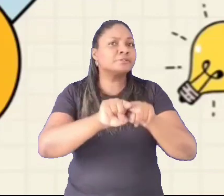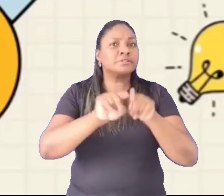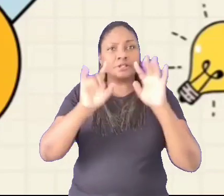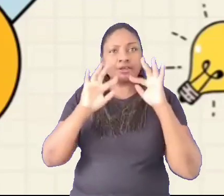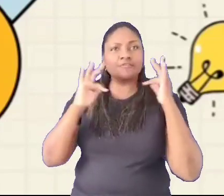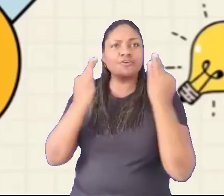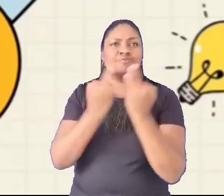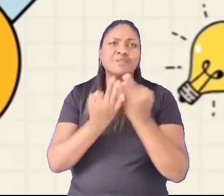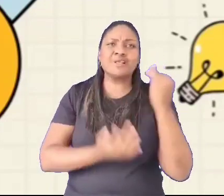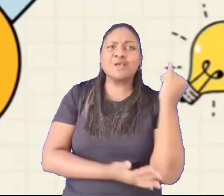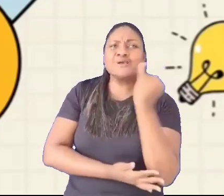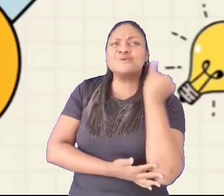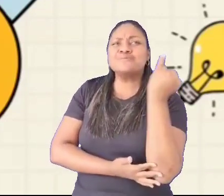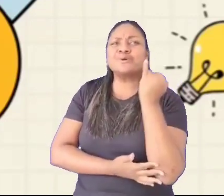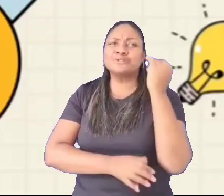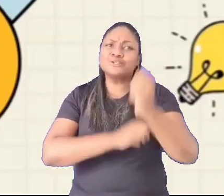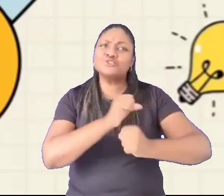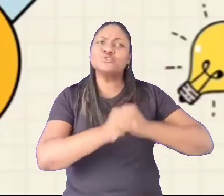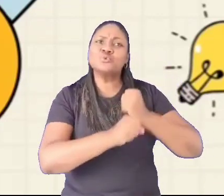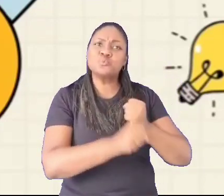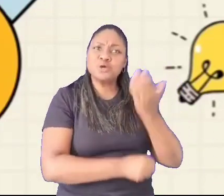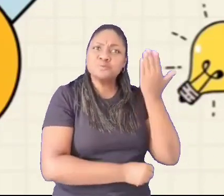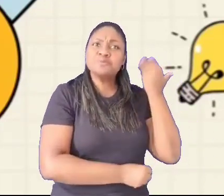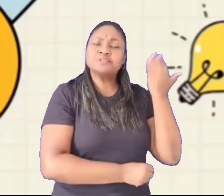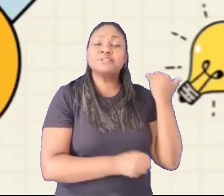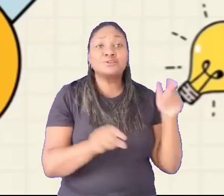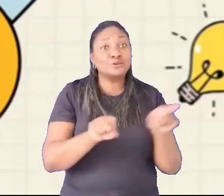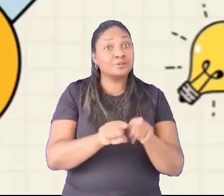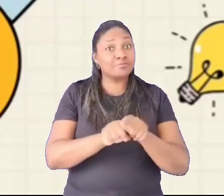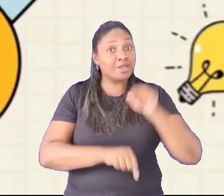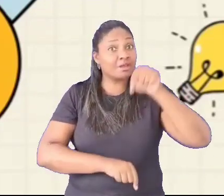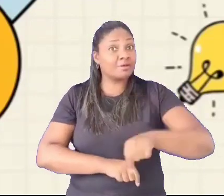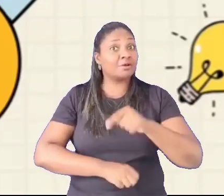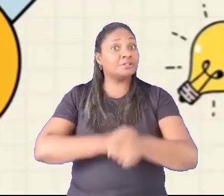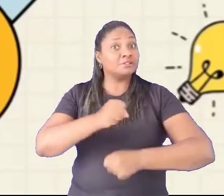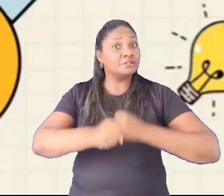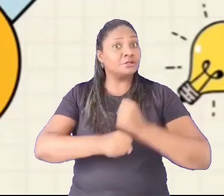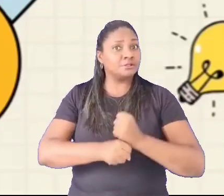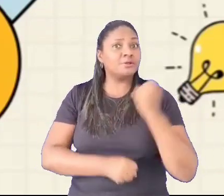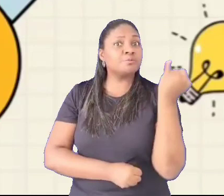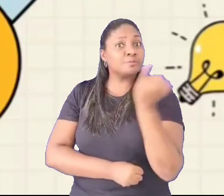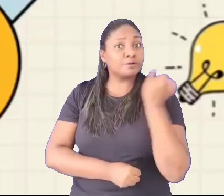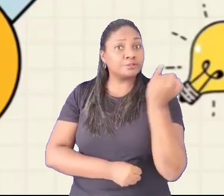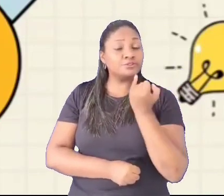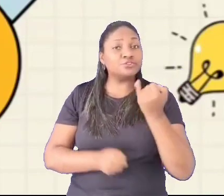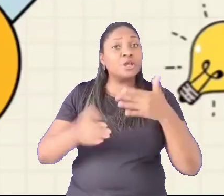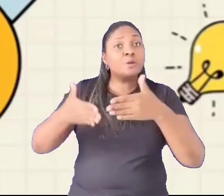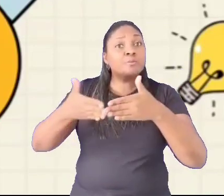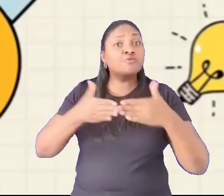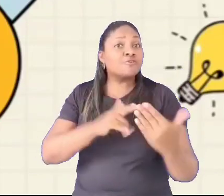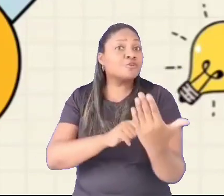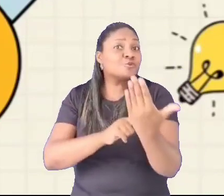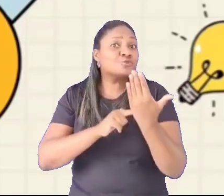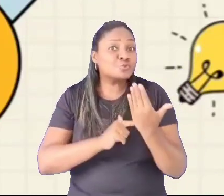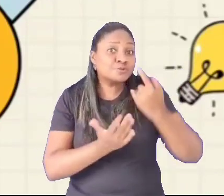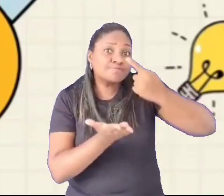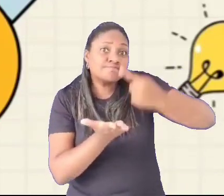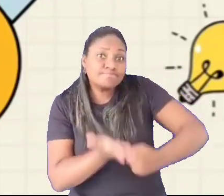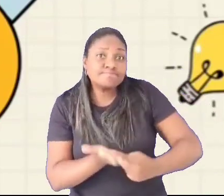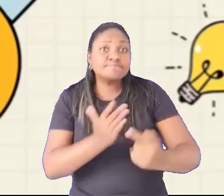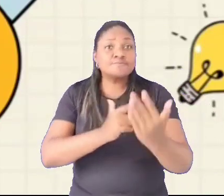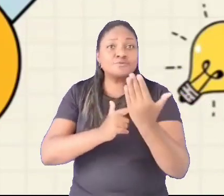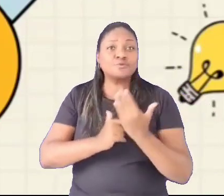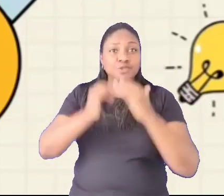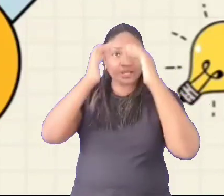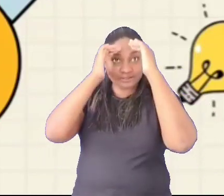que foi imprescindível no ano passado e vai ser imprescindível nesse ano também. Então a gente conta com vocês, com muito